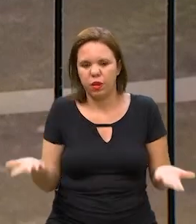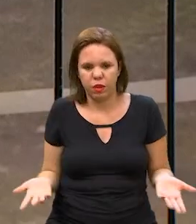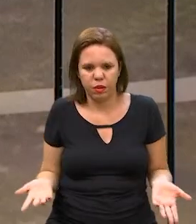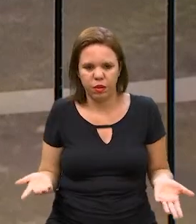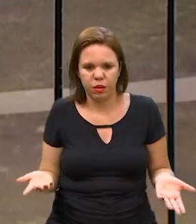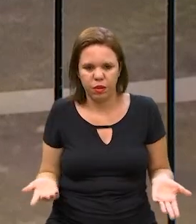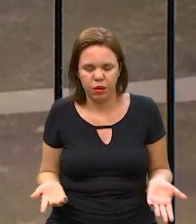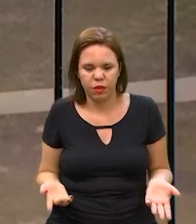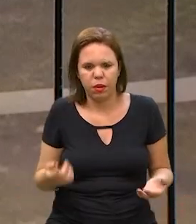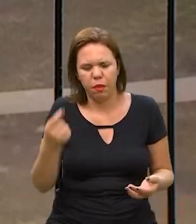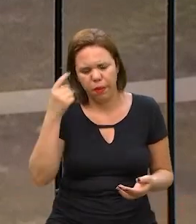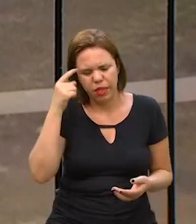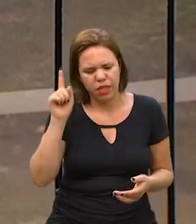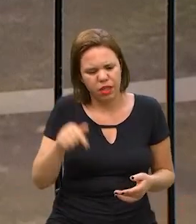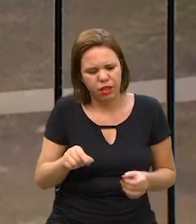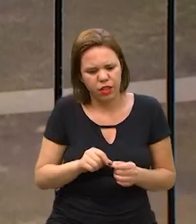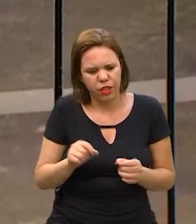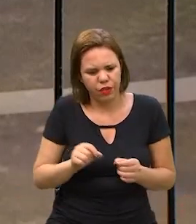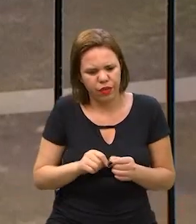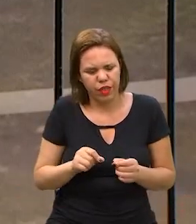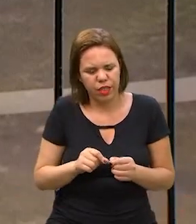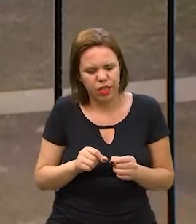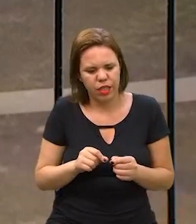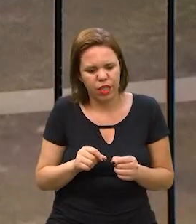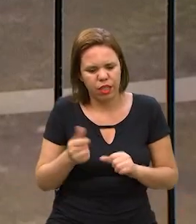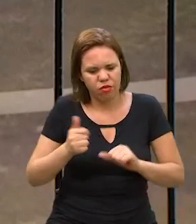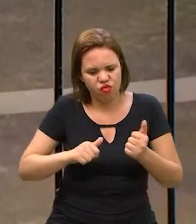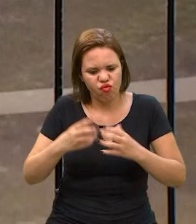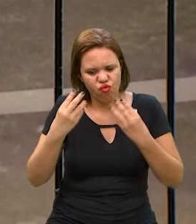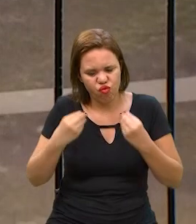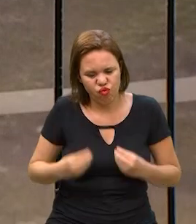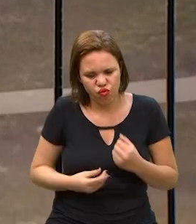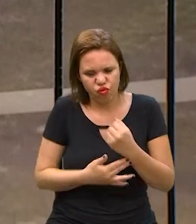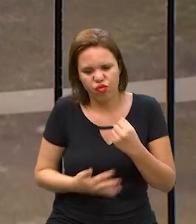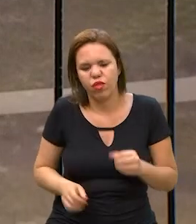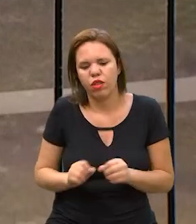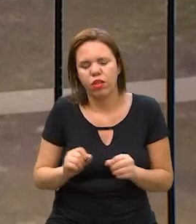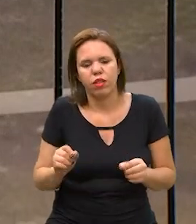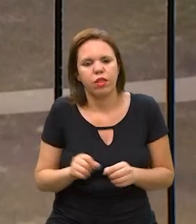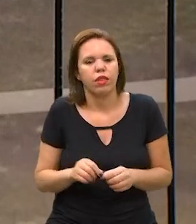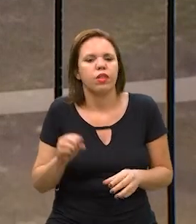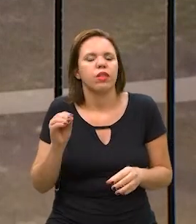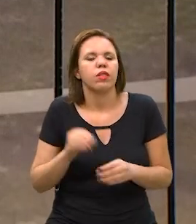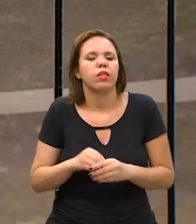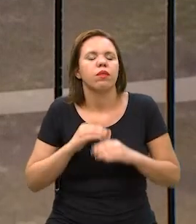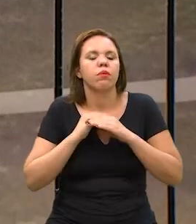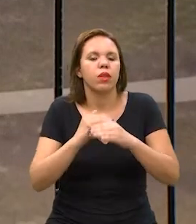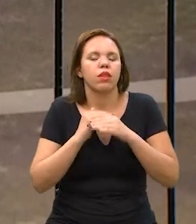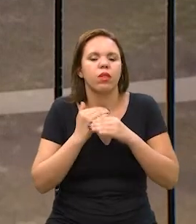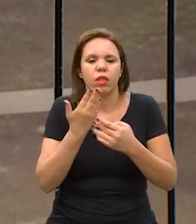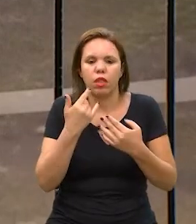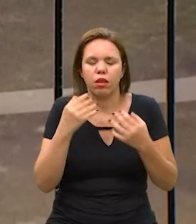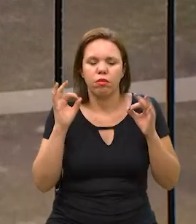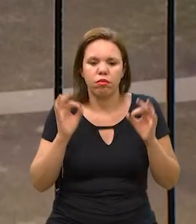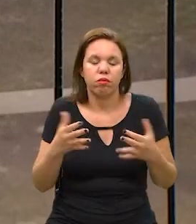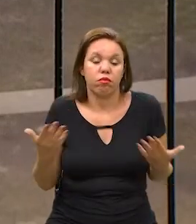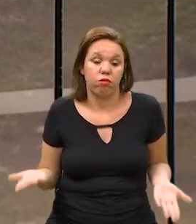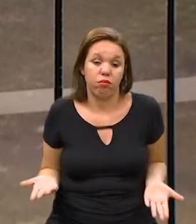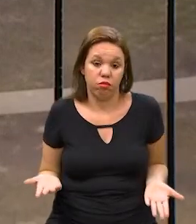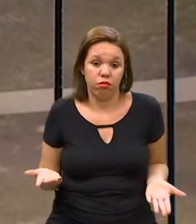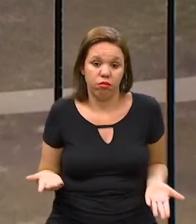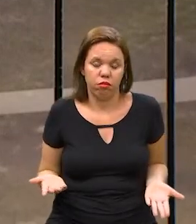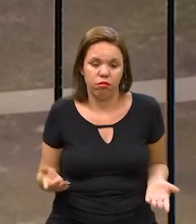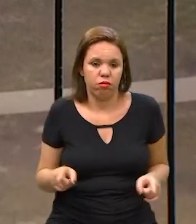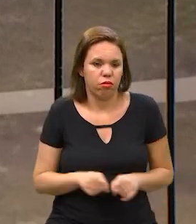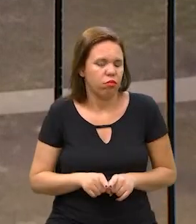cerveja, etc., já pensando nisso, colocando o exame dentro de um padrão de alimentação e